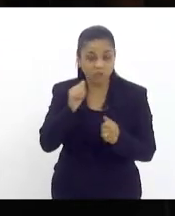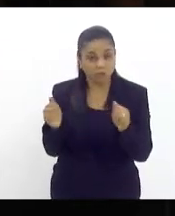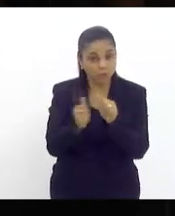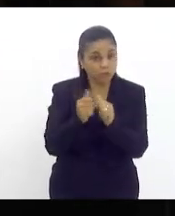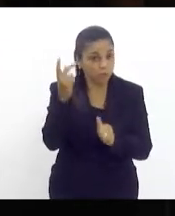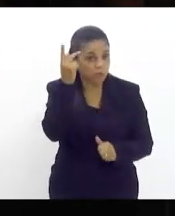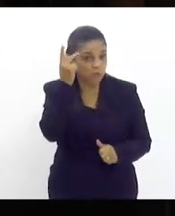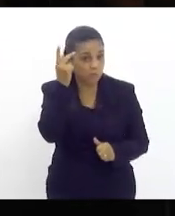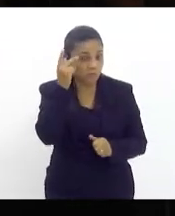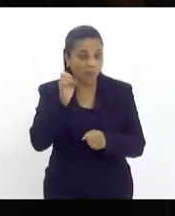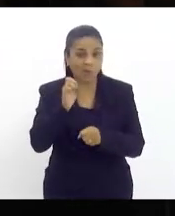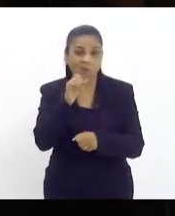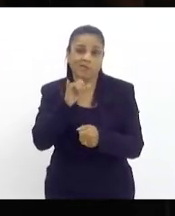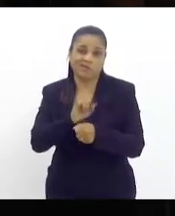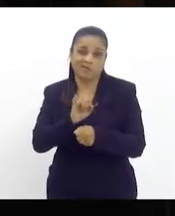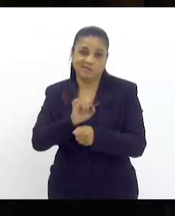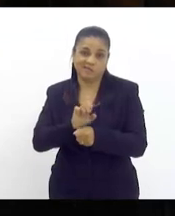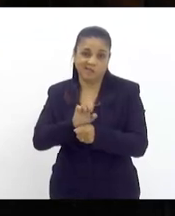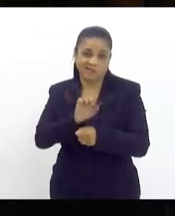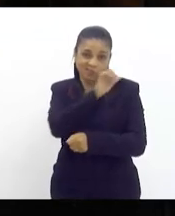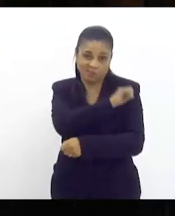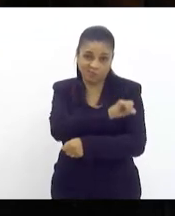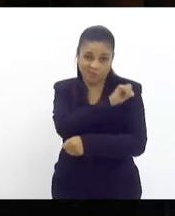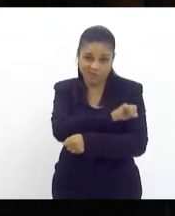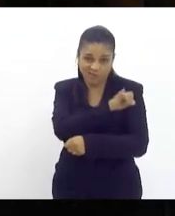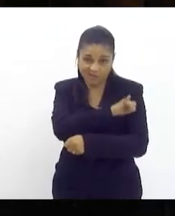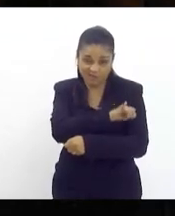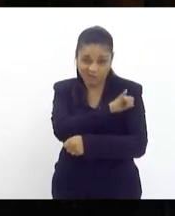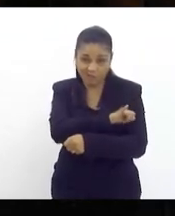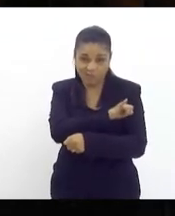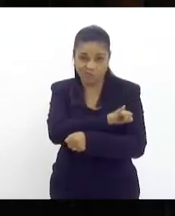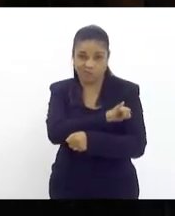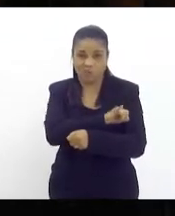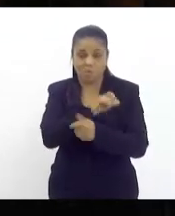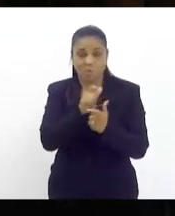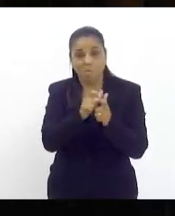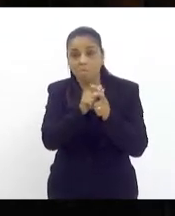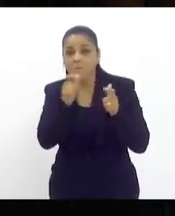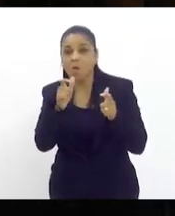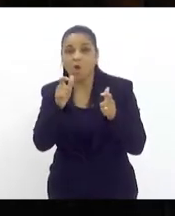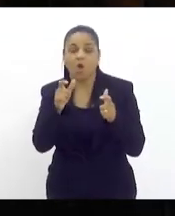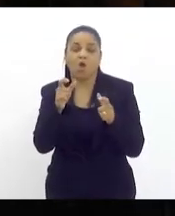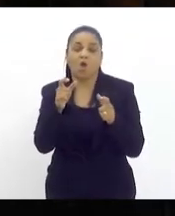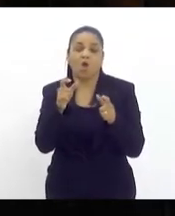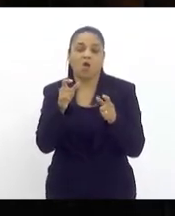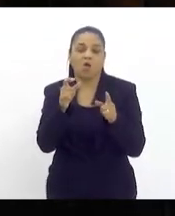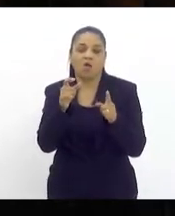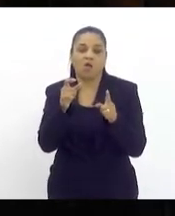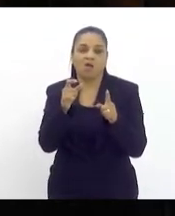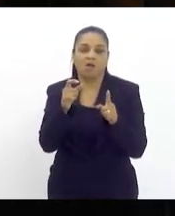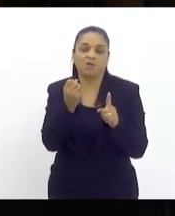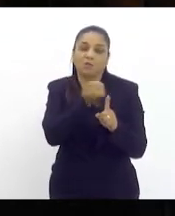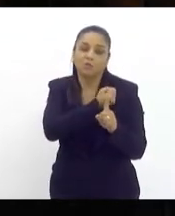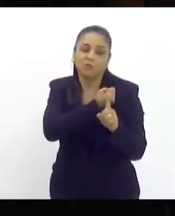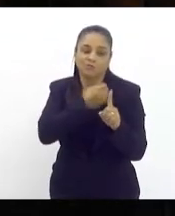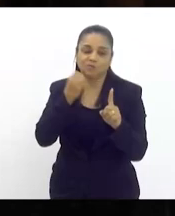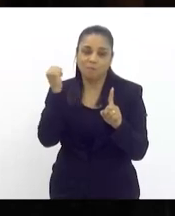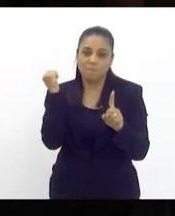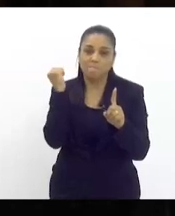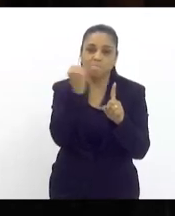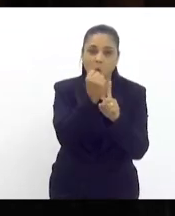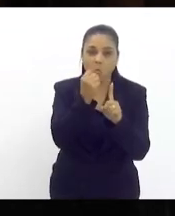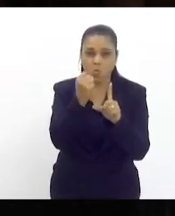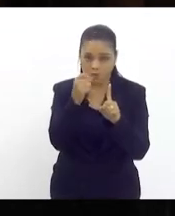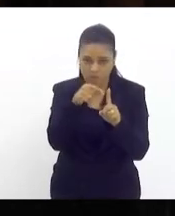o Rio de Janeiro hoje é o recordista em feminicídio Estamos preocupados com